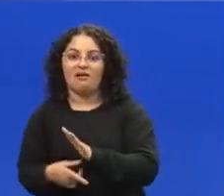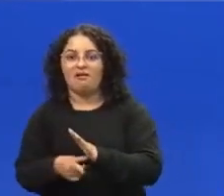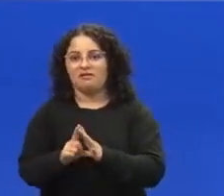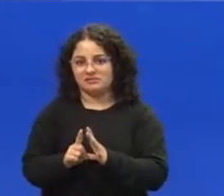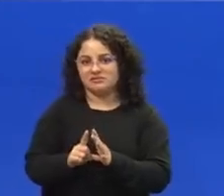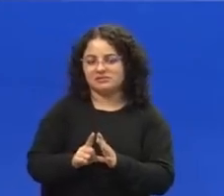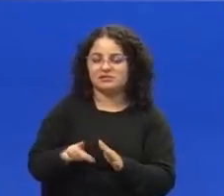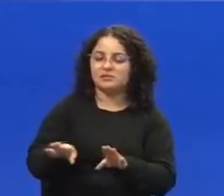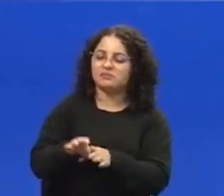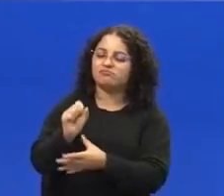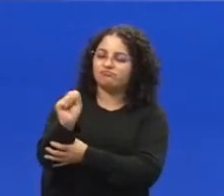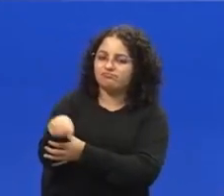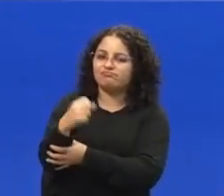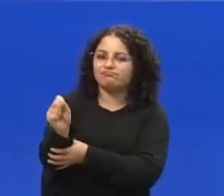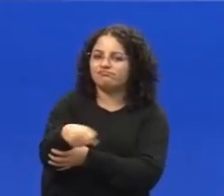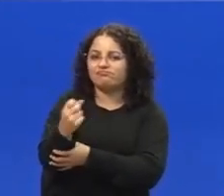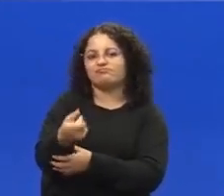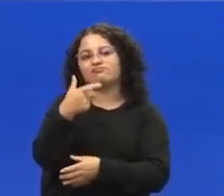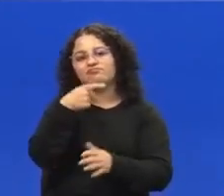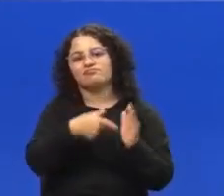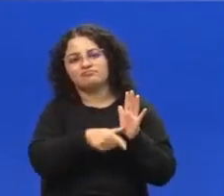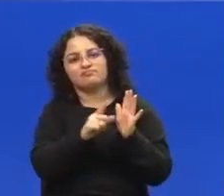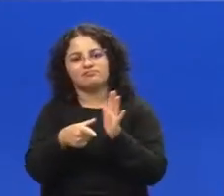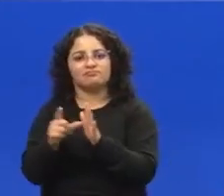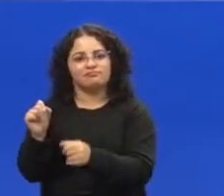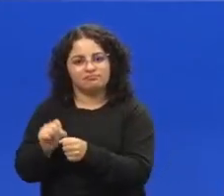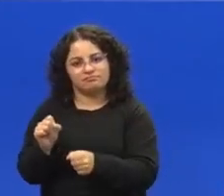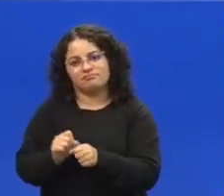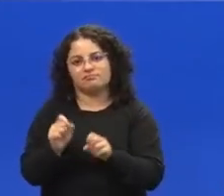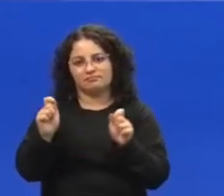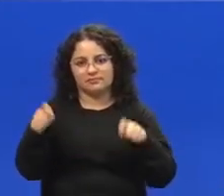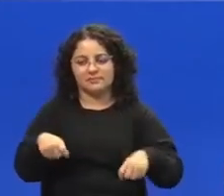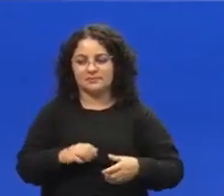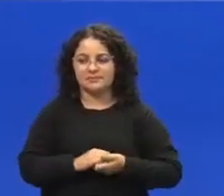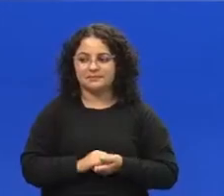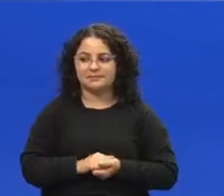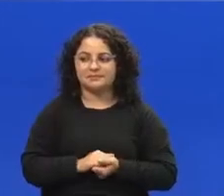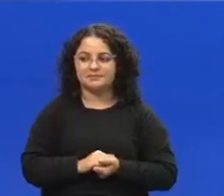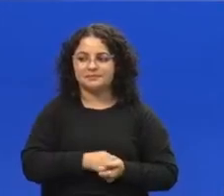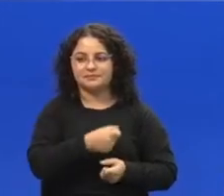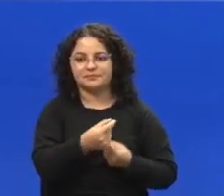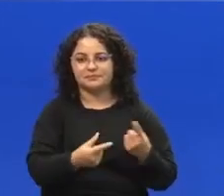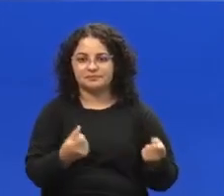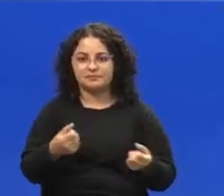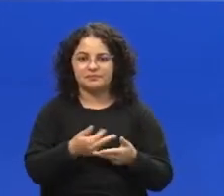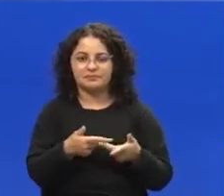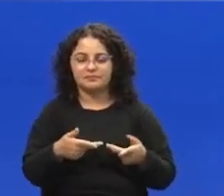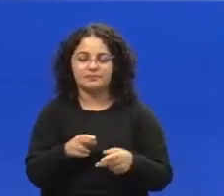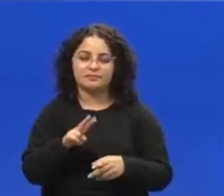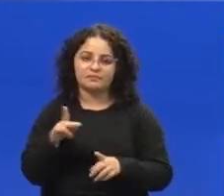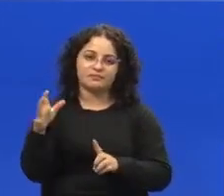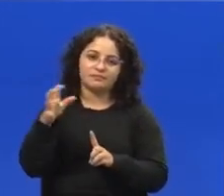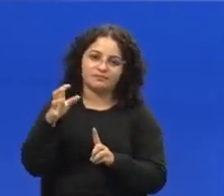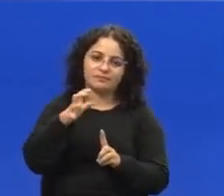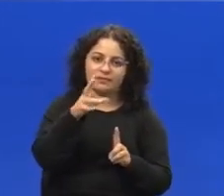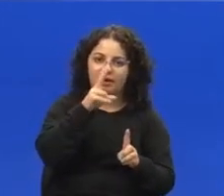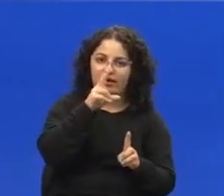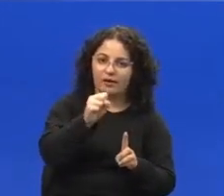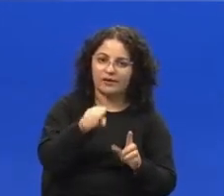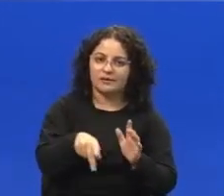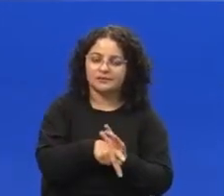fases do processo de reabilitação desse paciente. Alguns fatores que vão influenciar